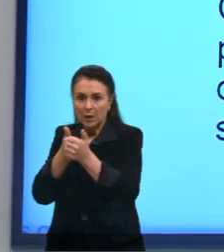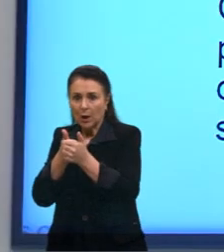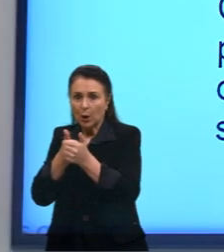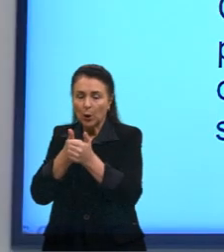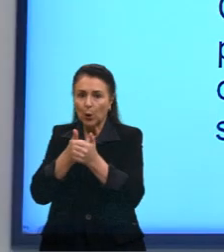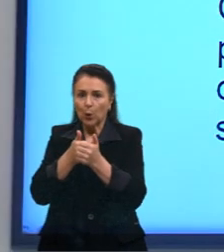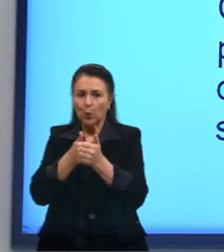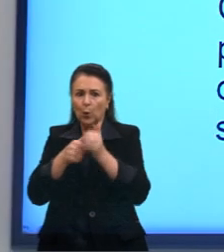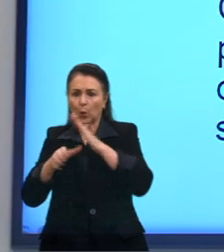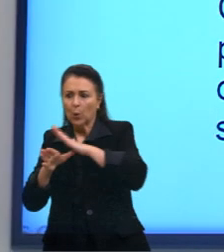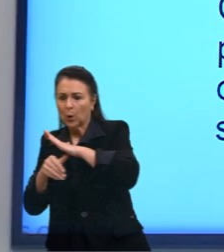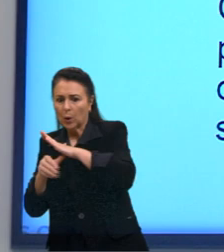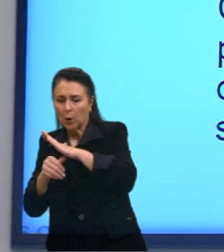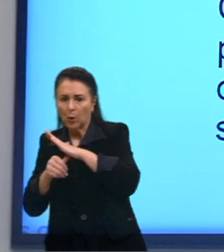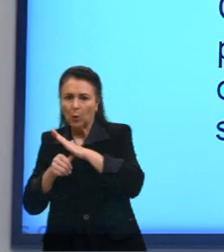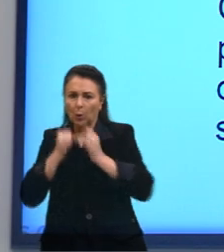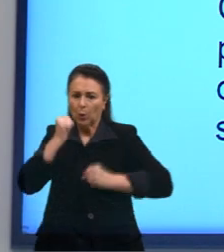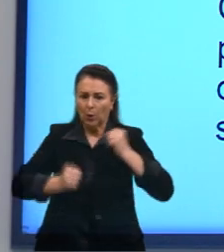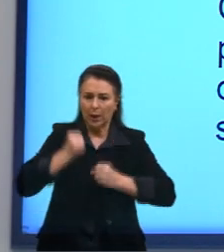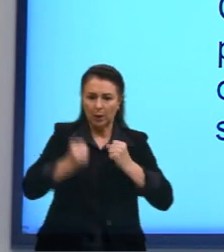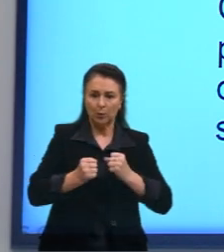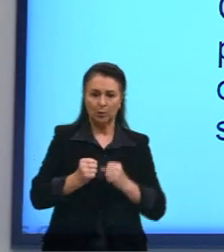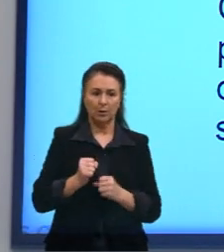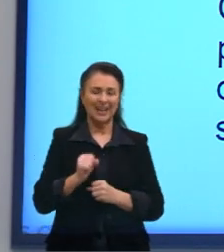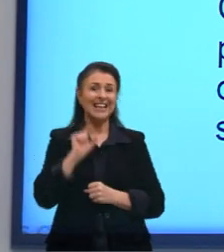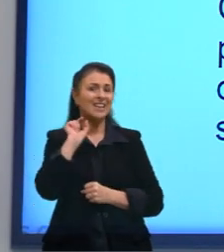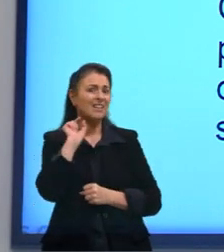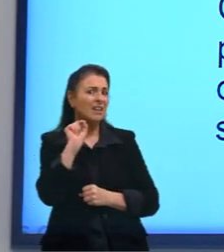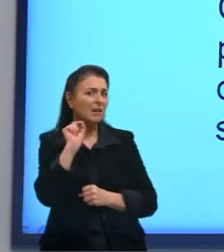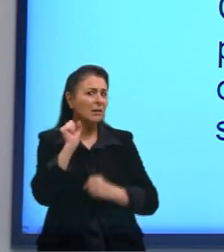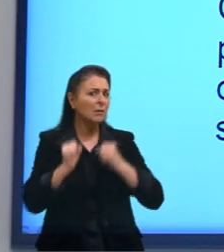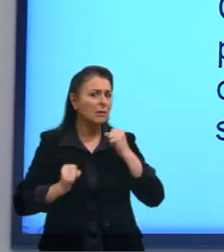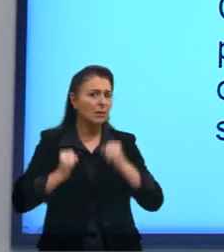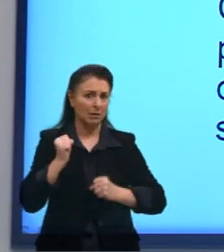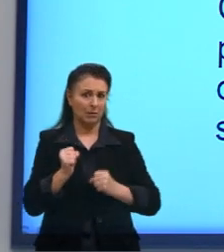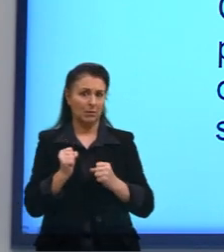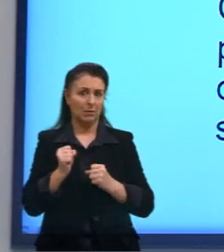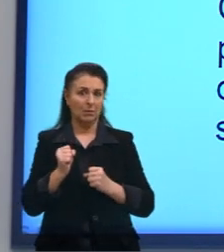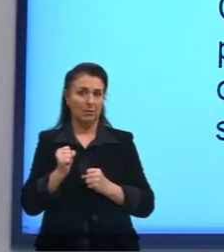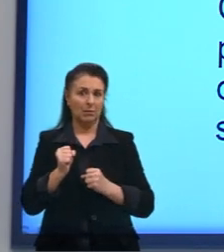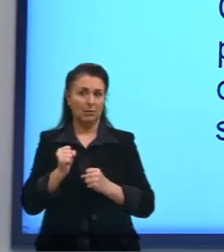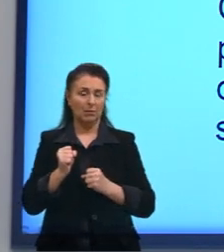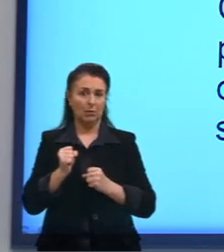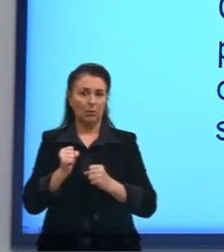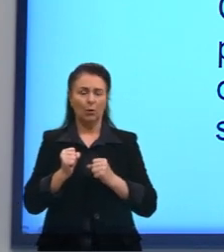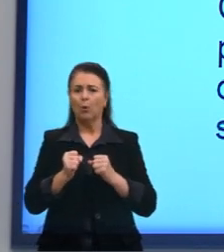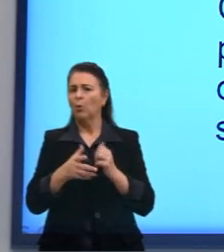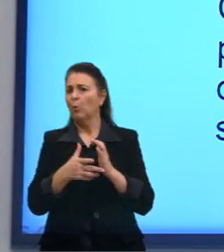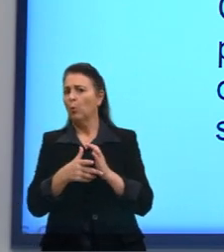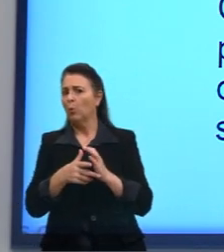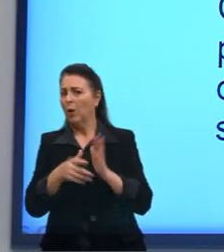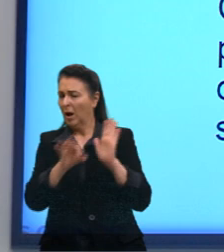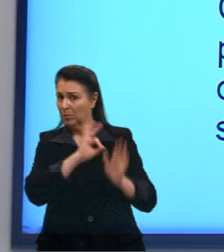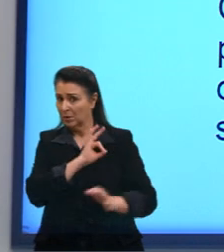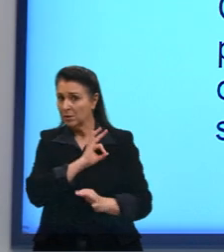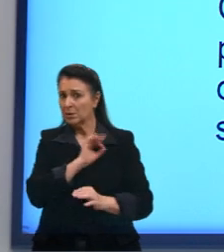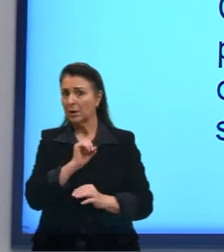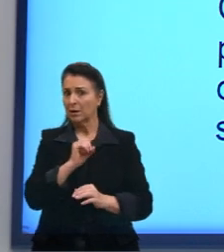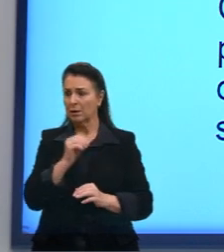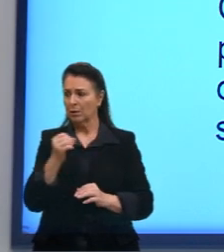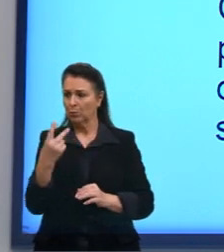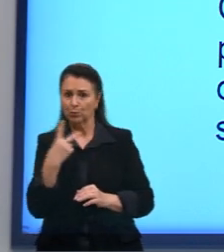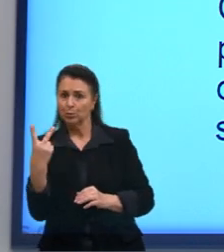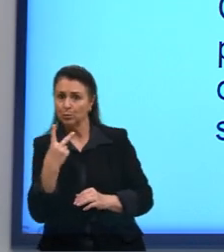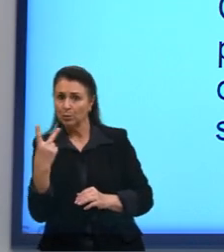quem está correndo o ladrão a polícia ou os dois né então aqui no